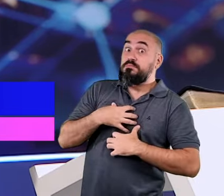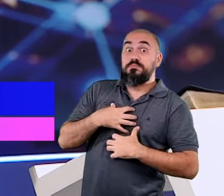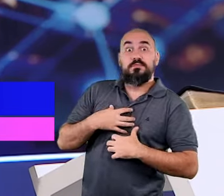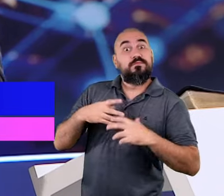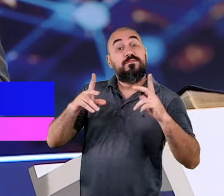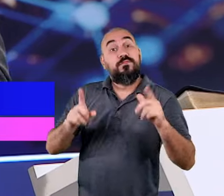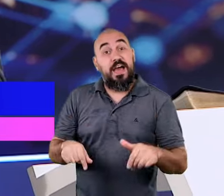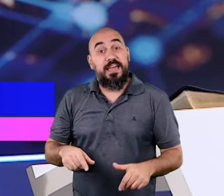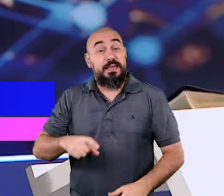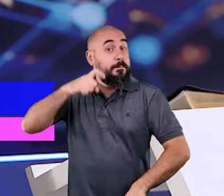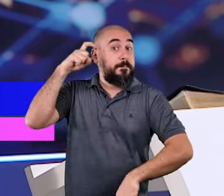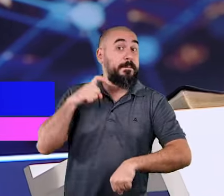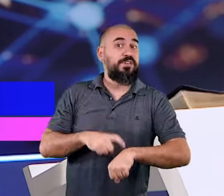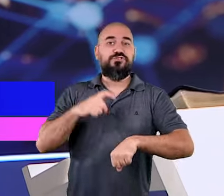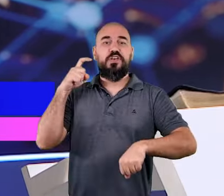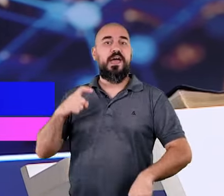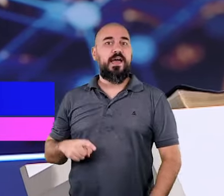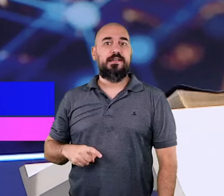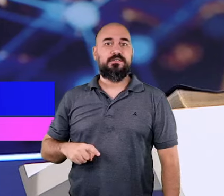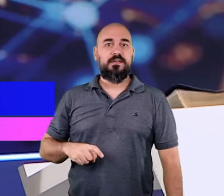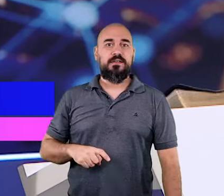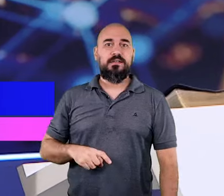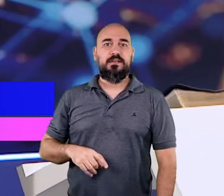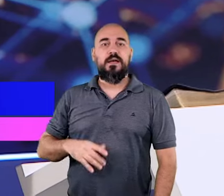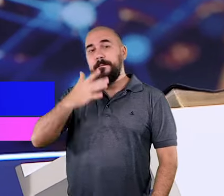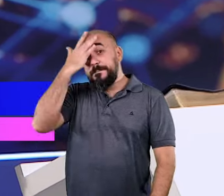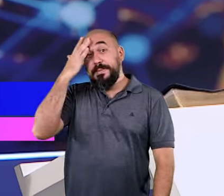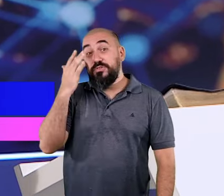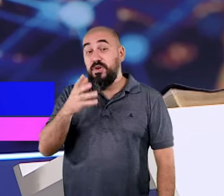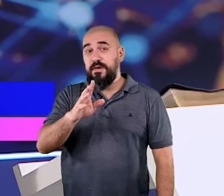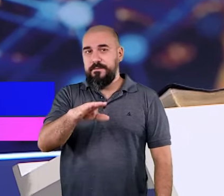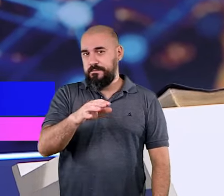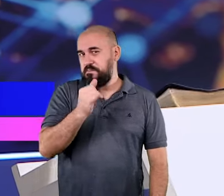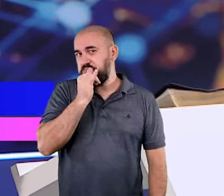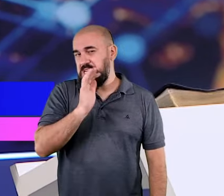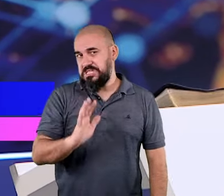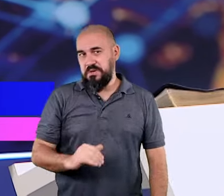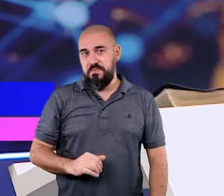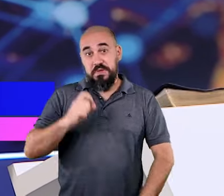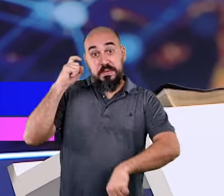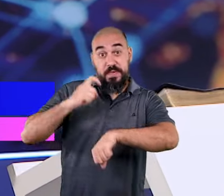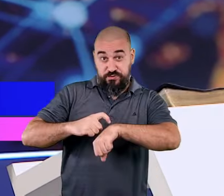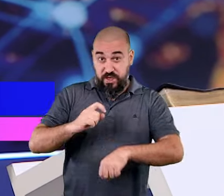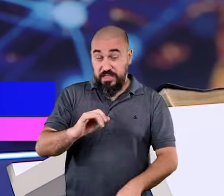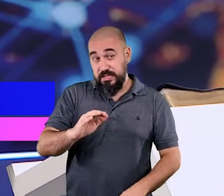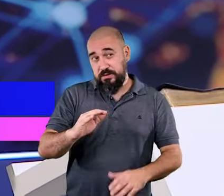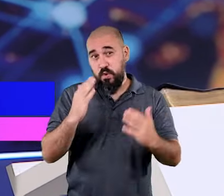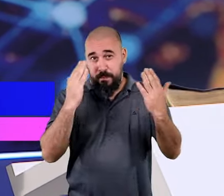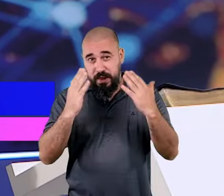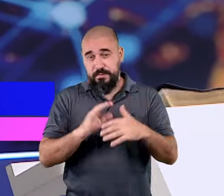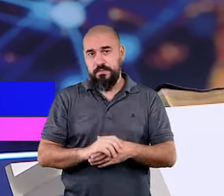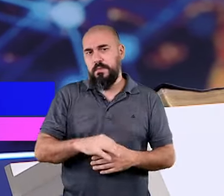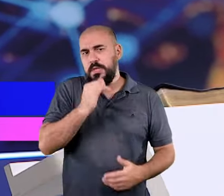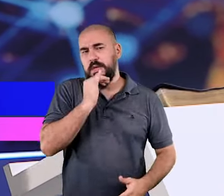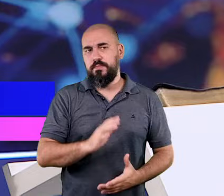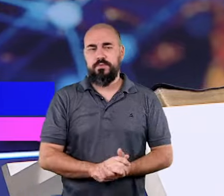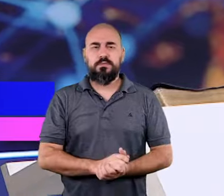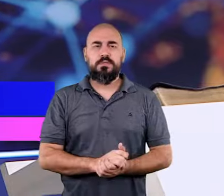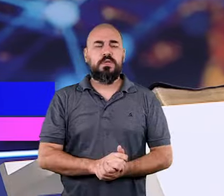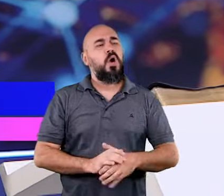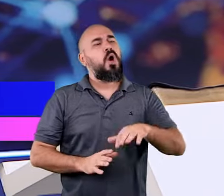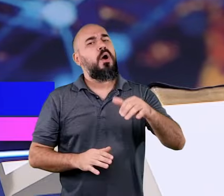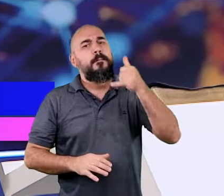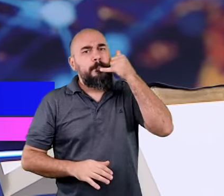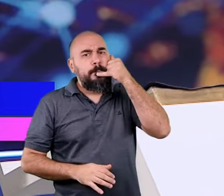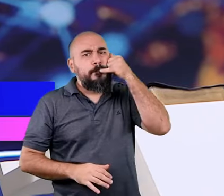instantânea. Então, alguém não vai ligar para você falando assim: ô fulano, fulana, eu estou aqui em outro país, em